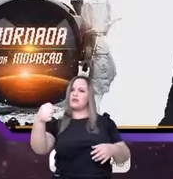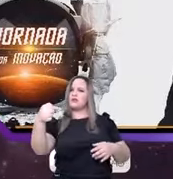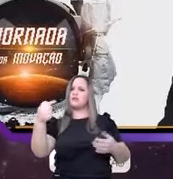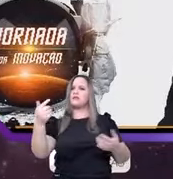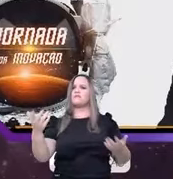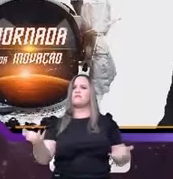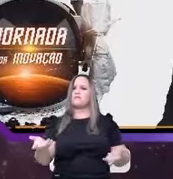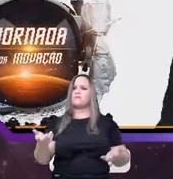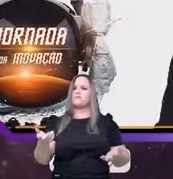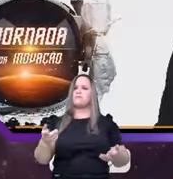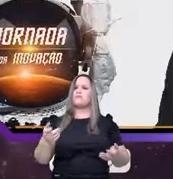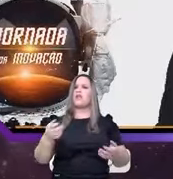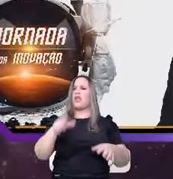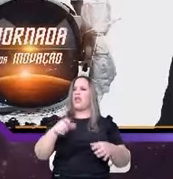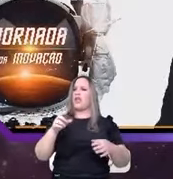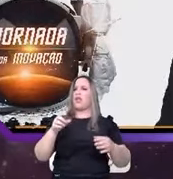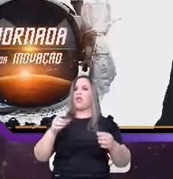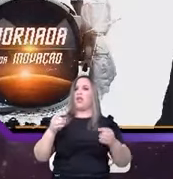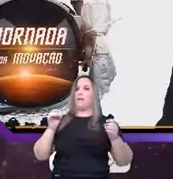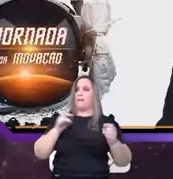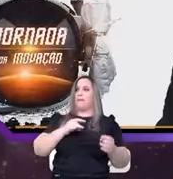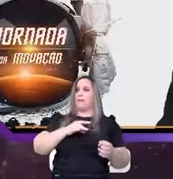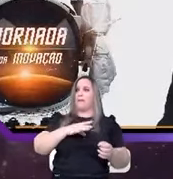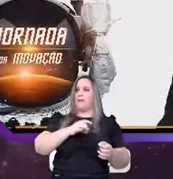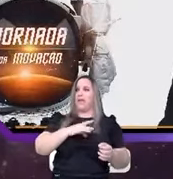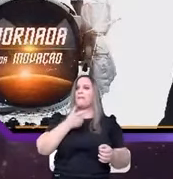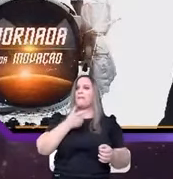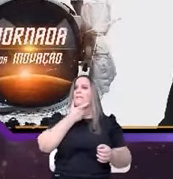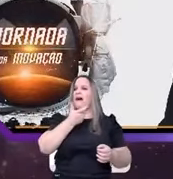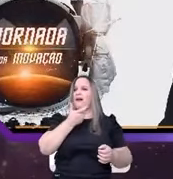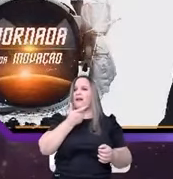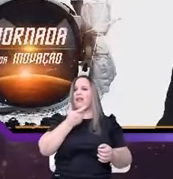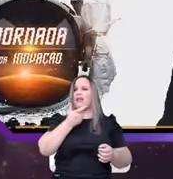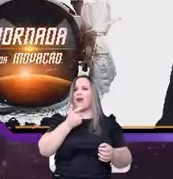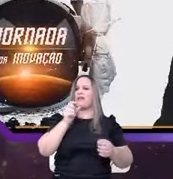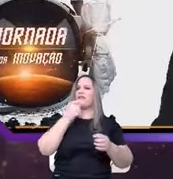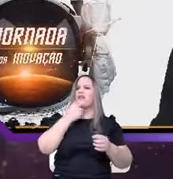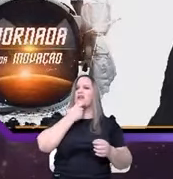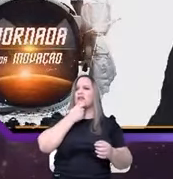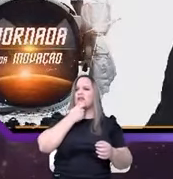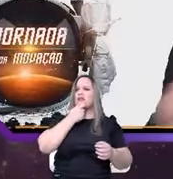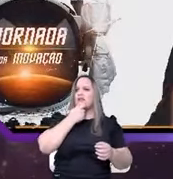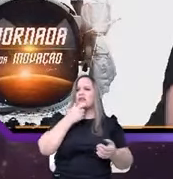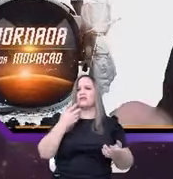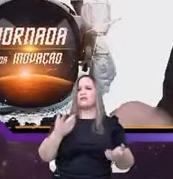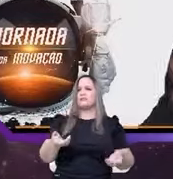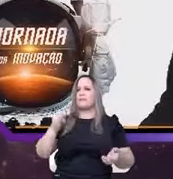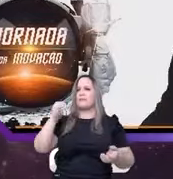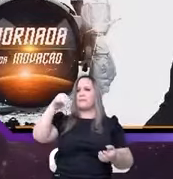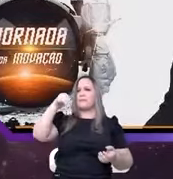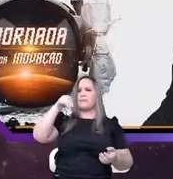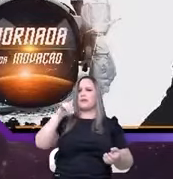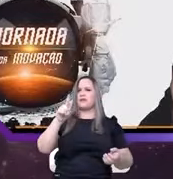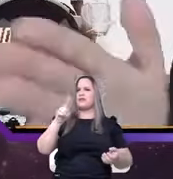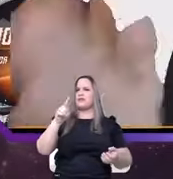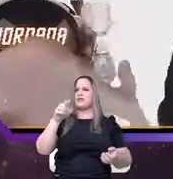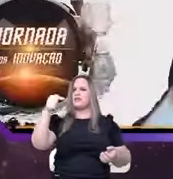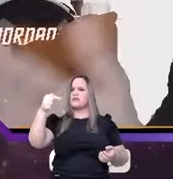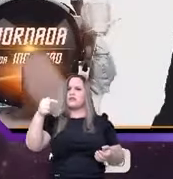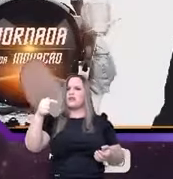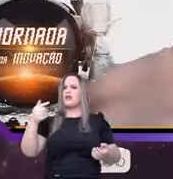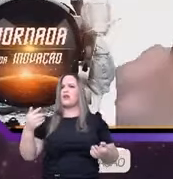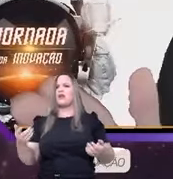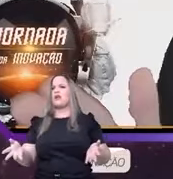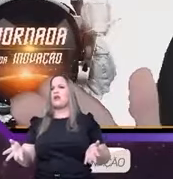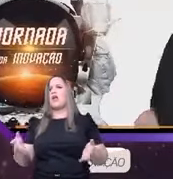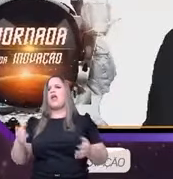mais tenebrosos assombros. Porque o que nós queremos dizer com mindset? Mindset significa o estado mental, né? O meu